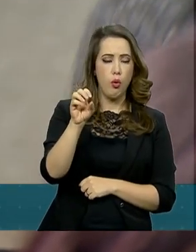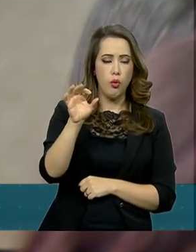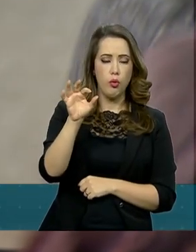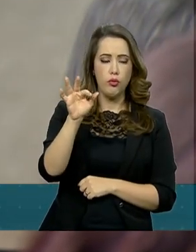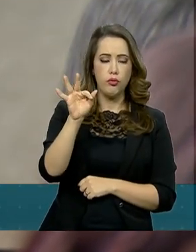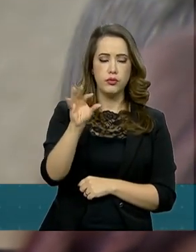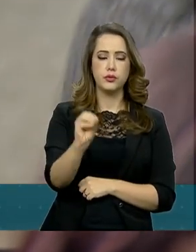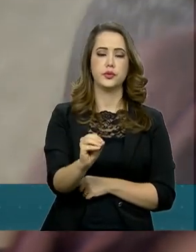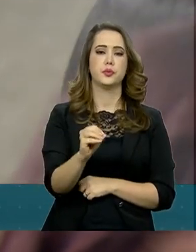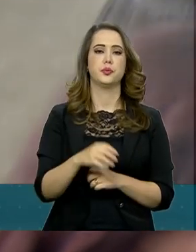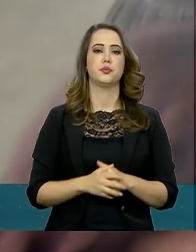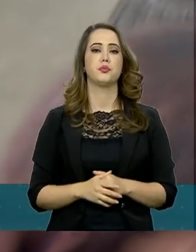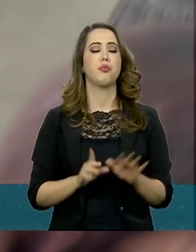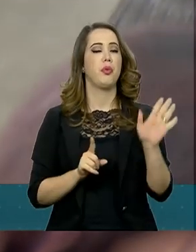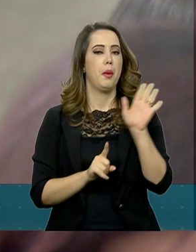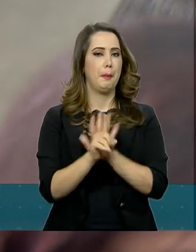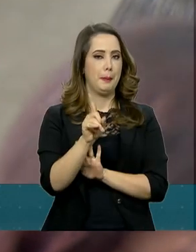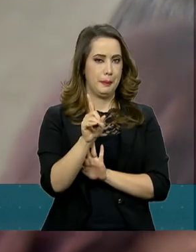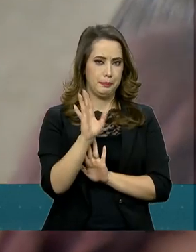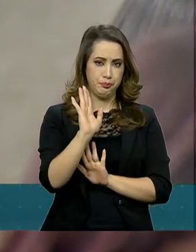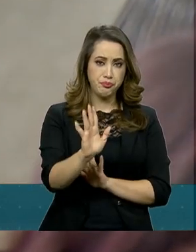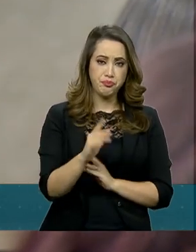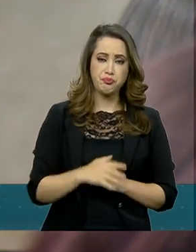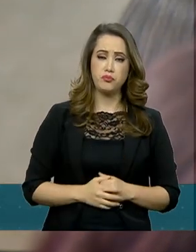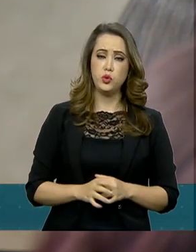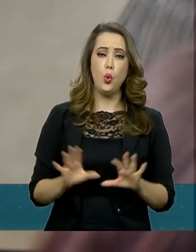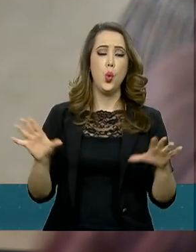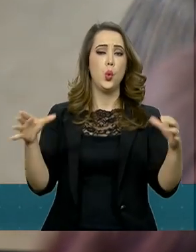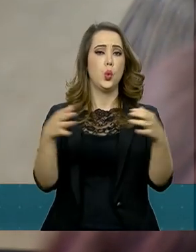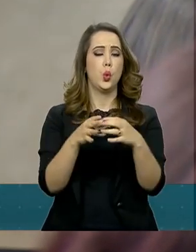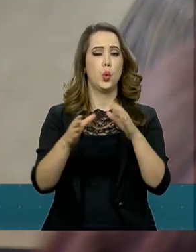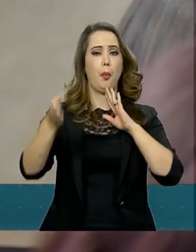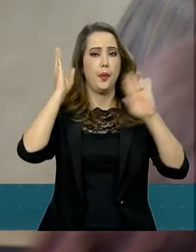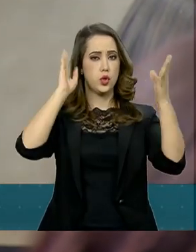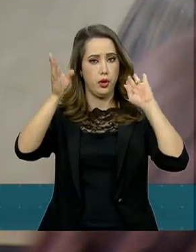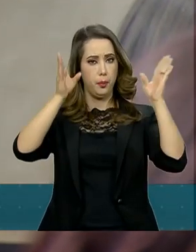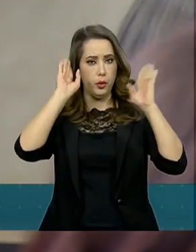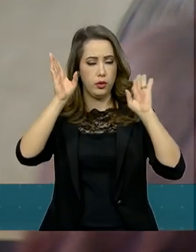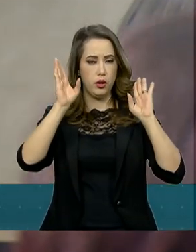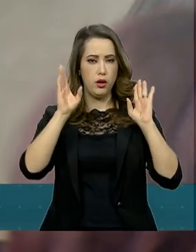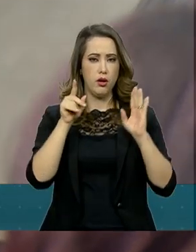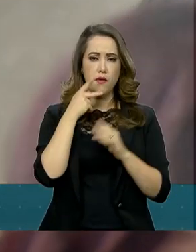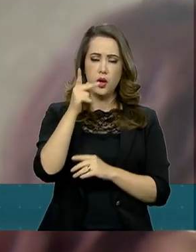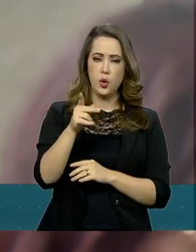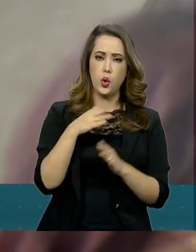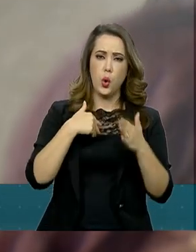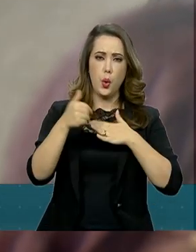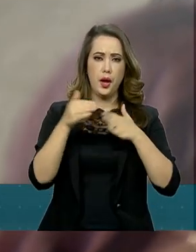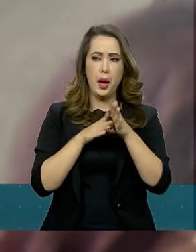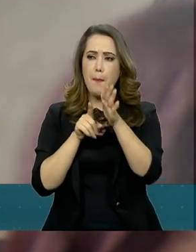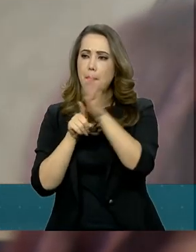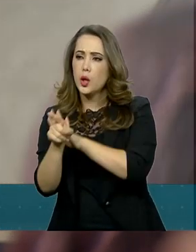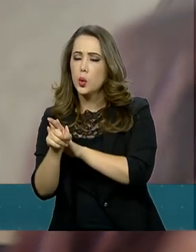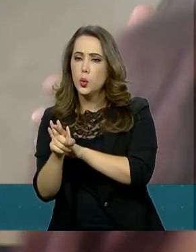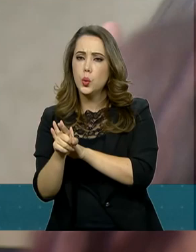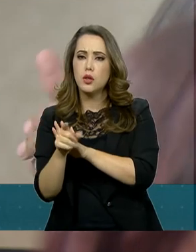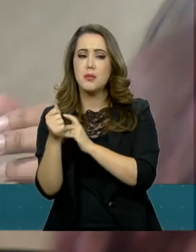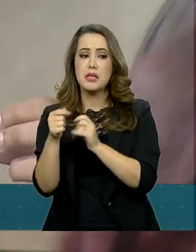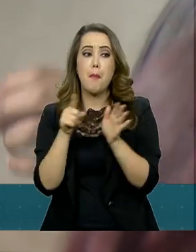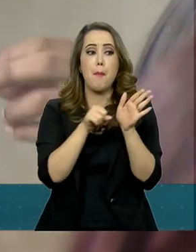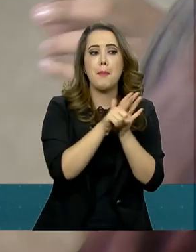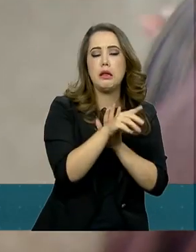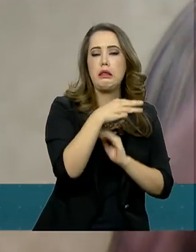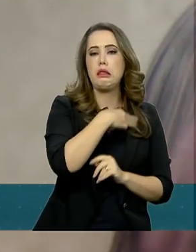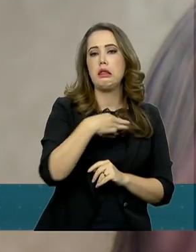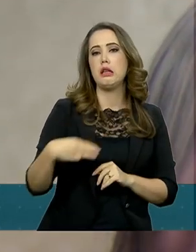sobre caminhoneiros nef colou o senhor comentou que eventuais questionamentos a gente faz com menos tarciso mas